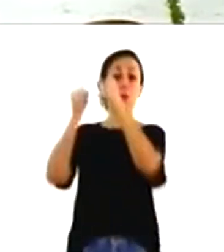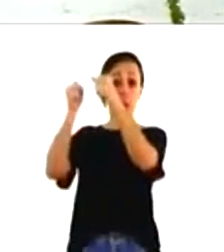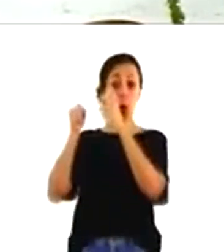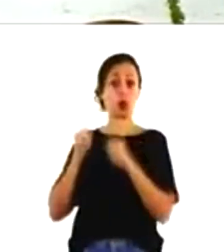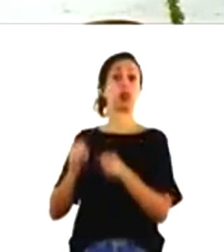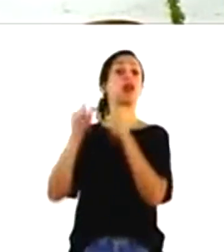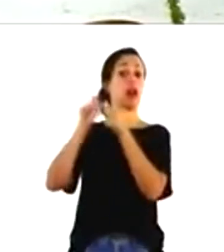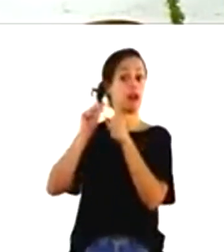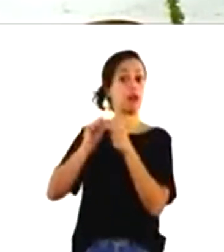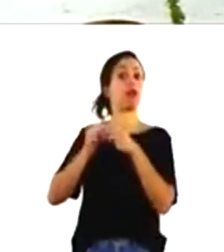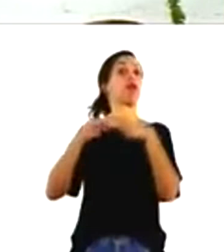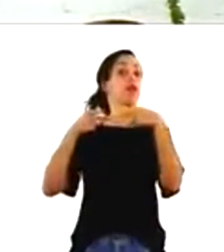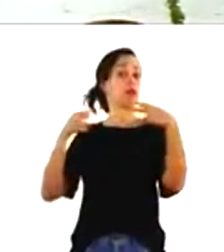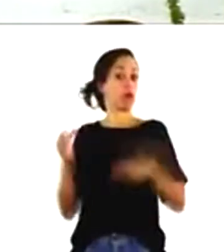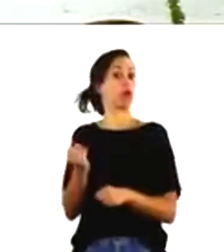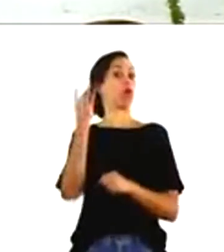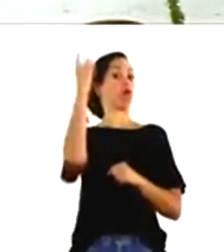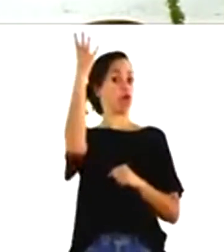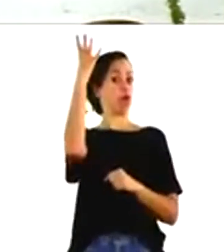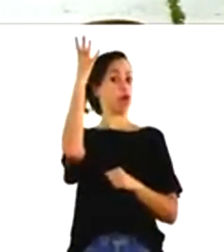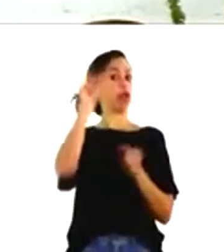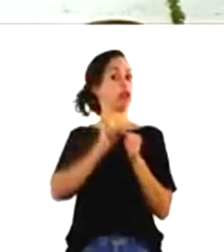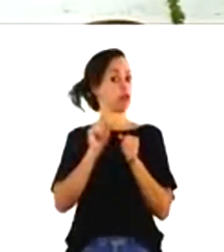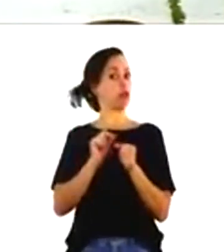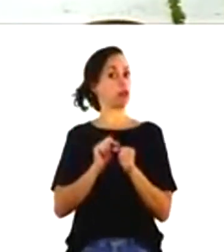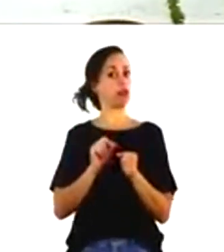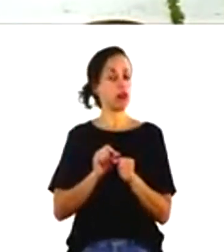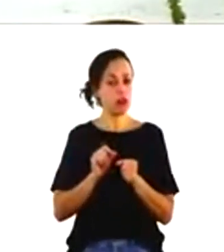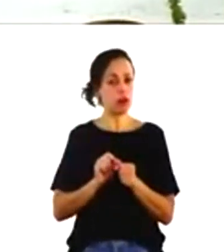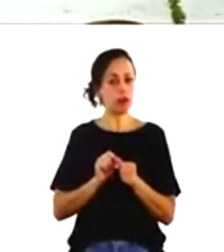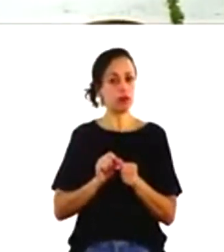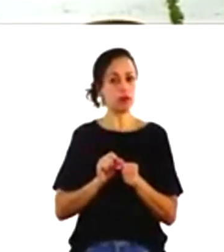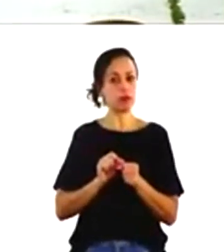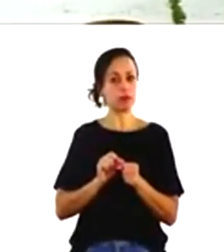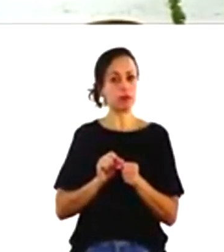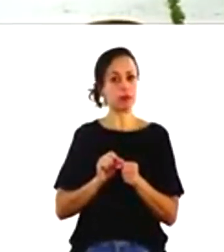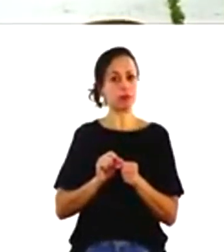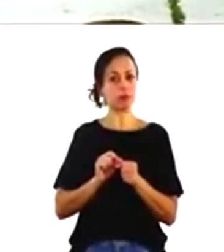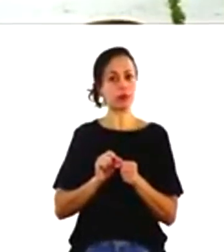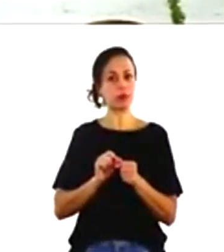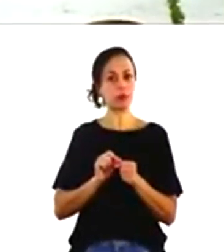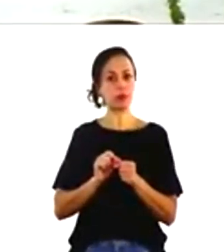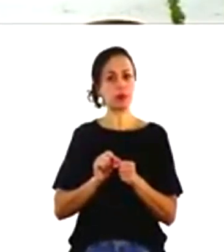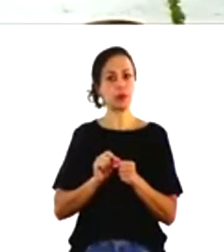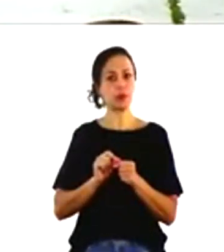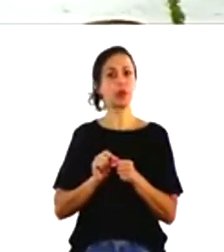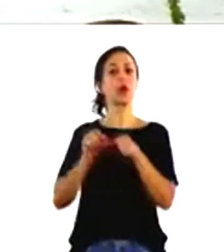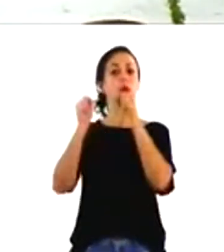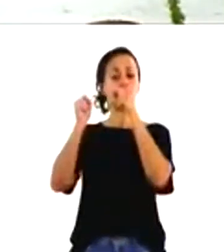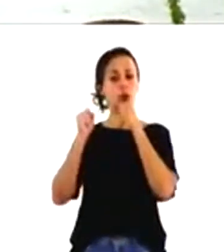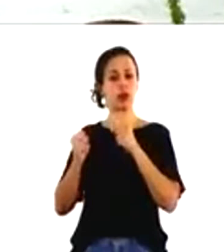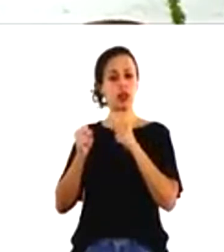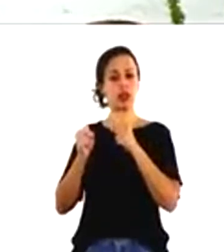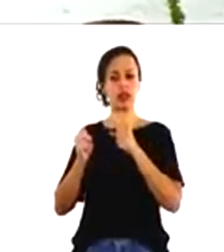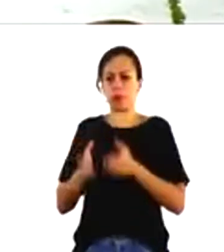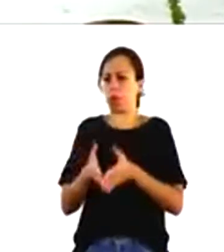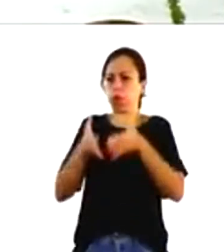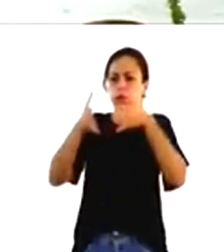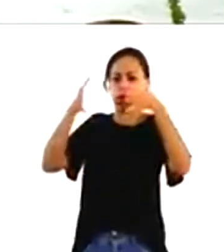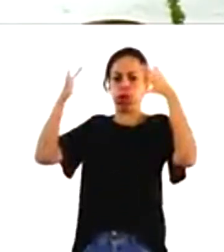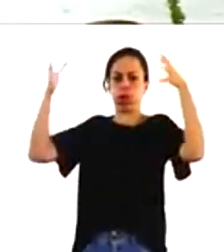bem, quantas vezes uma ideia relacionada com poder, suprema,